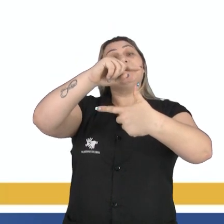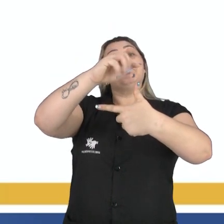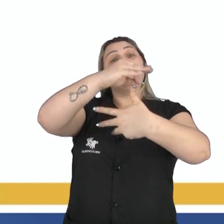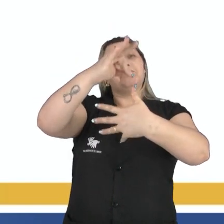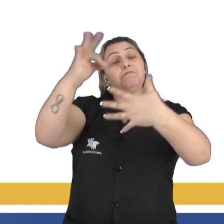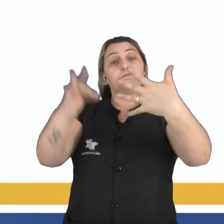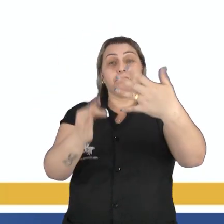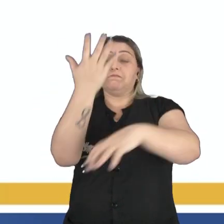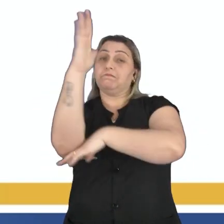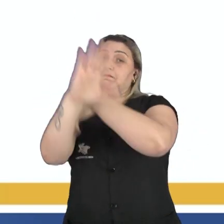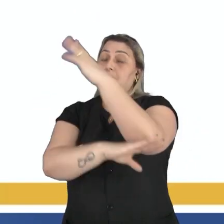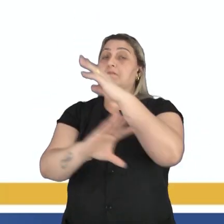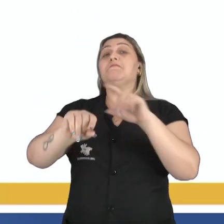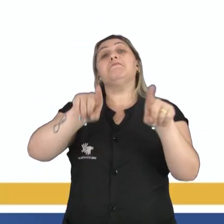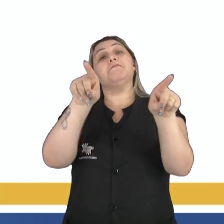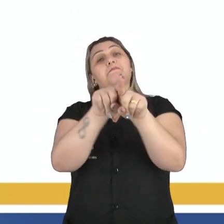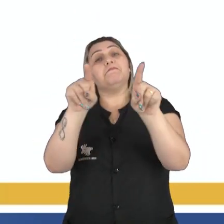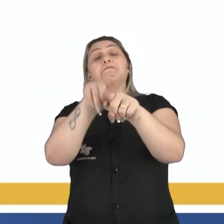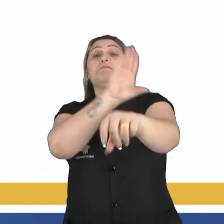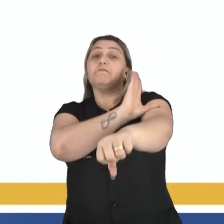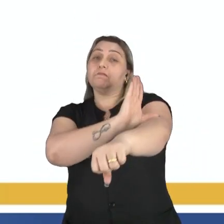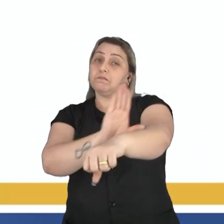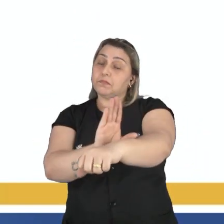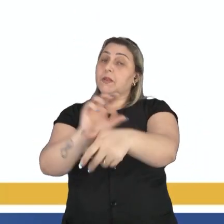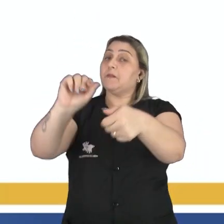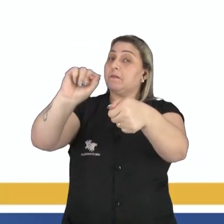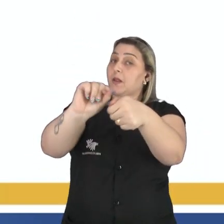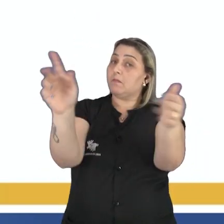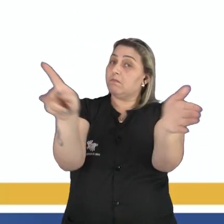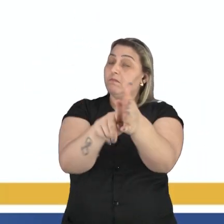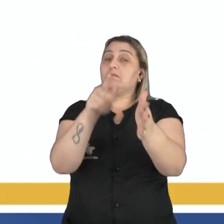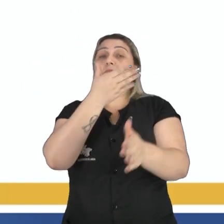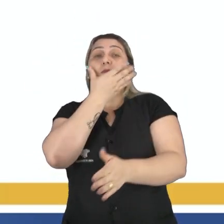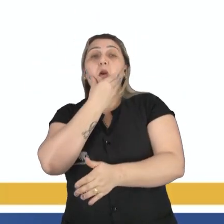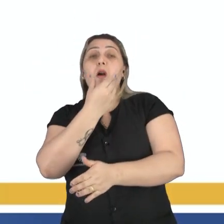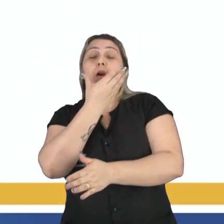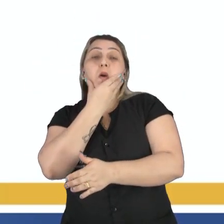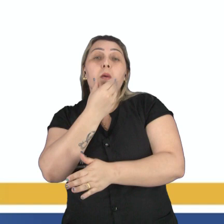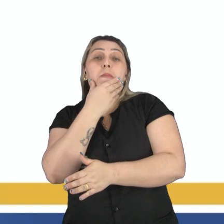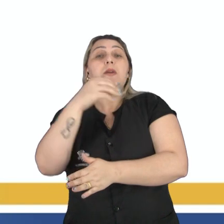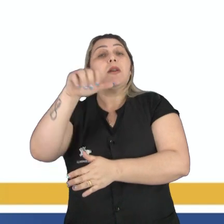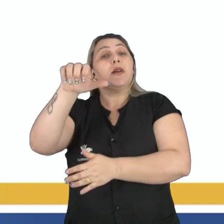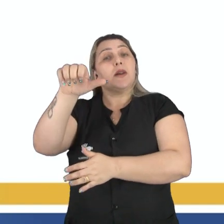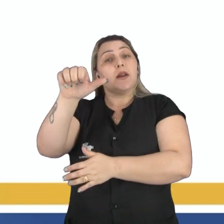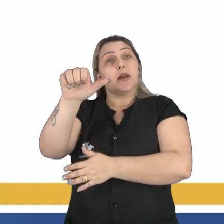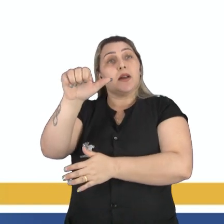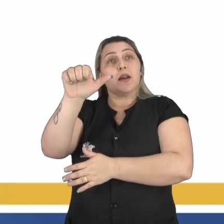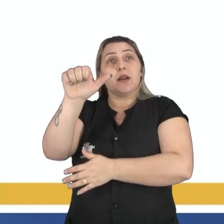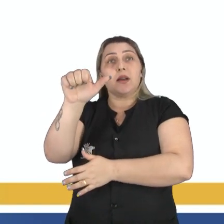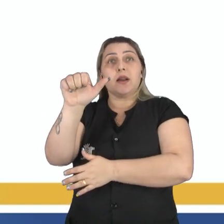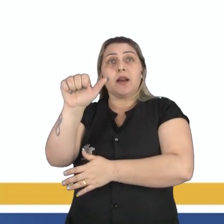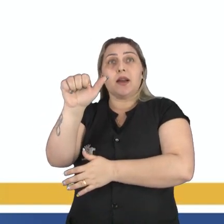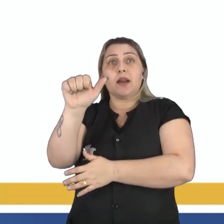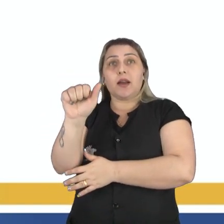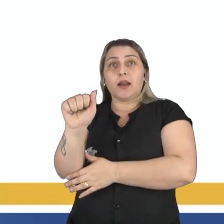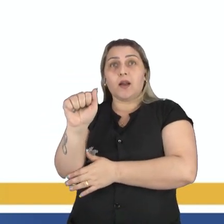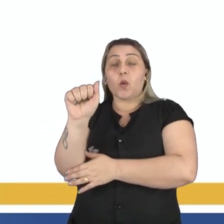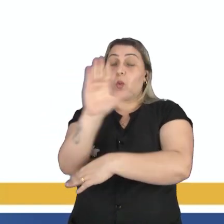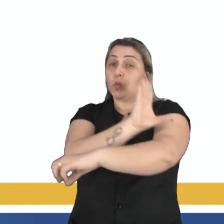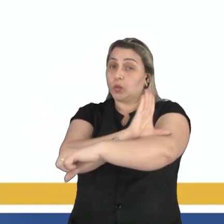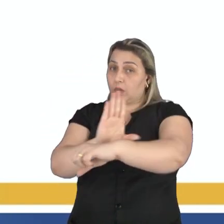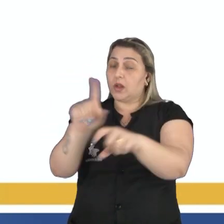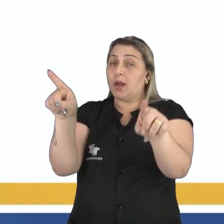elementos naturais e ou culturais, humanizados ou até mesmo artificiais. O termo depende do autor